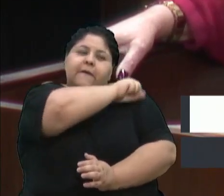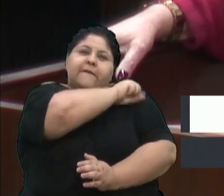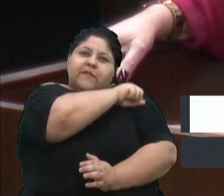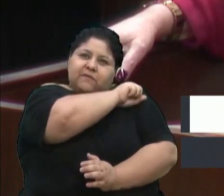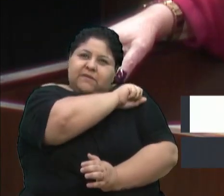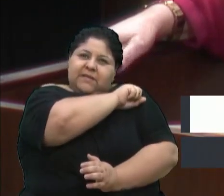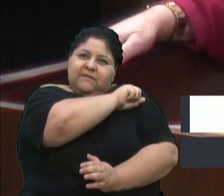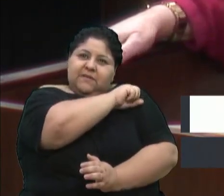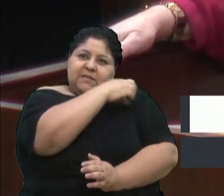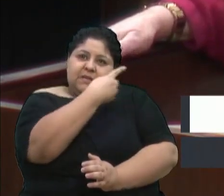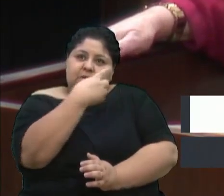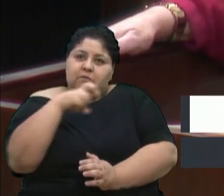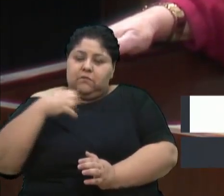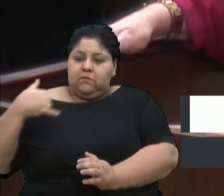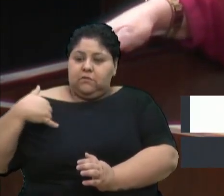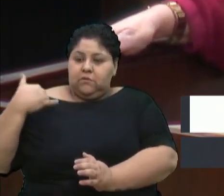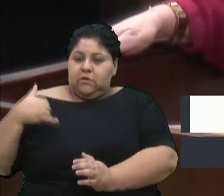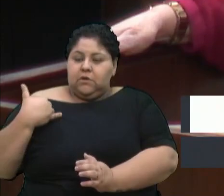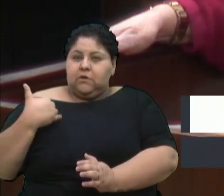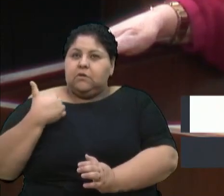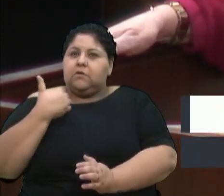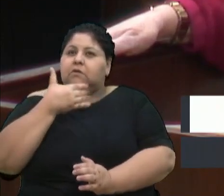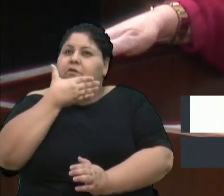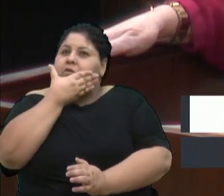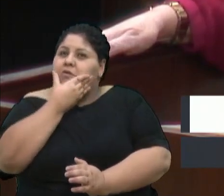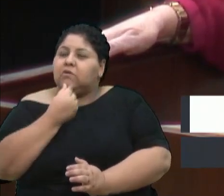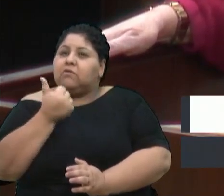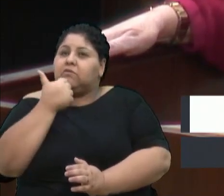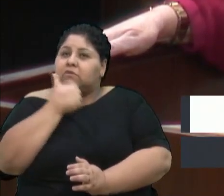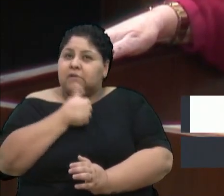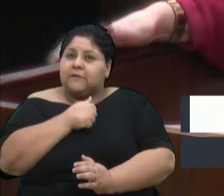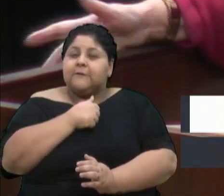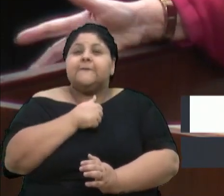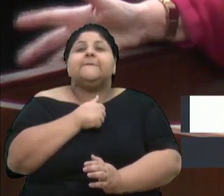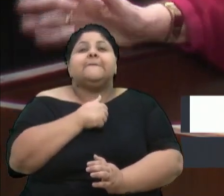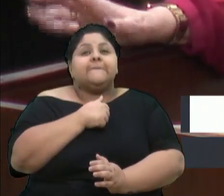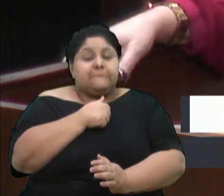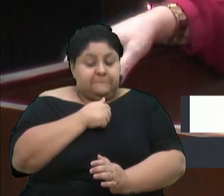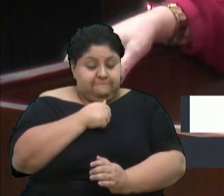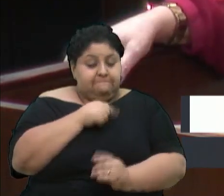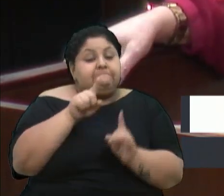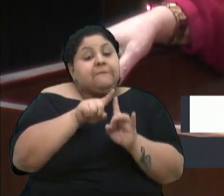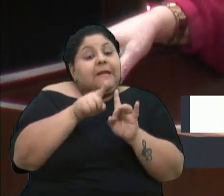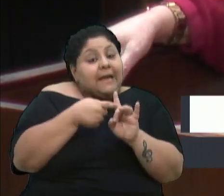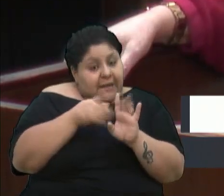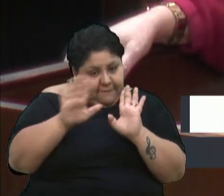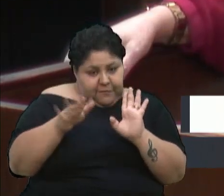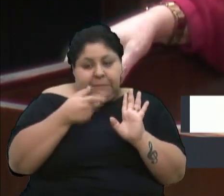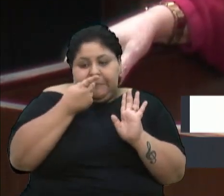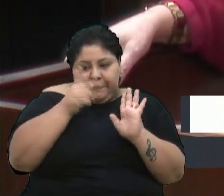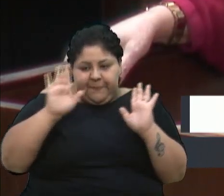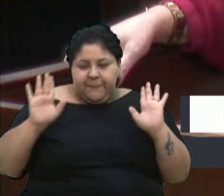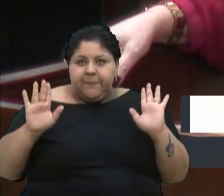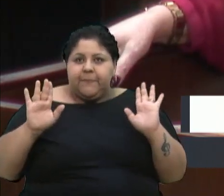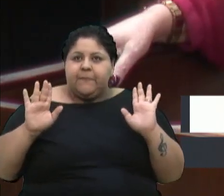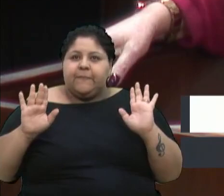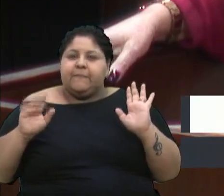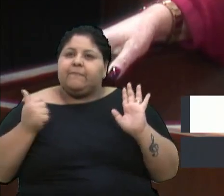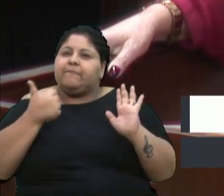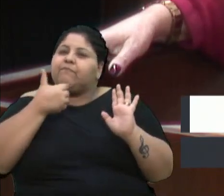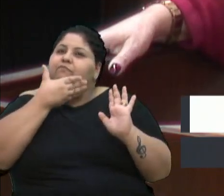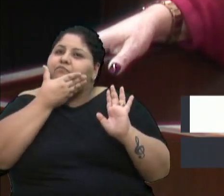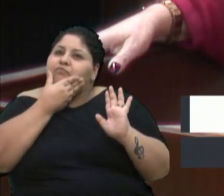15 anos, e o menino e ela ficaram grávidos, digamos assim. O menino